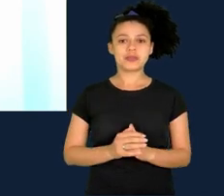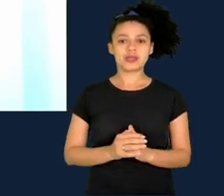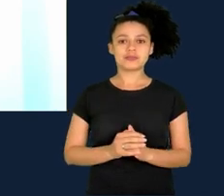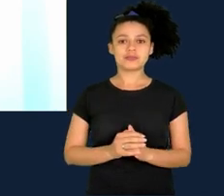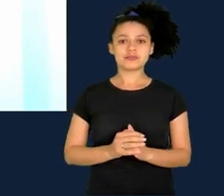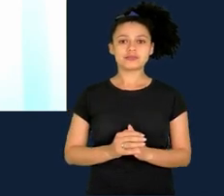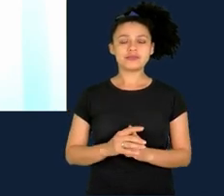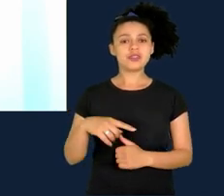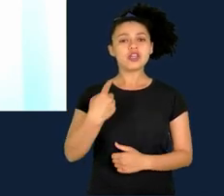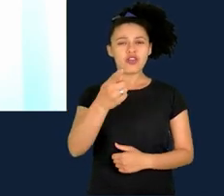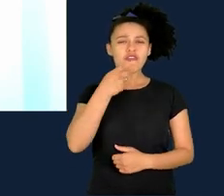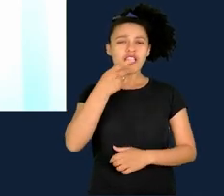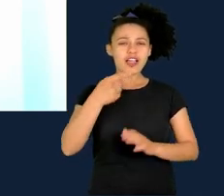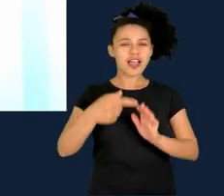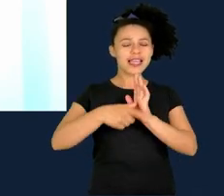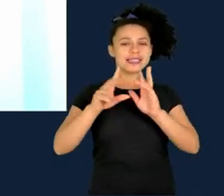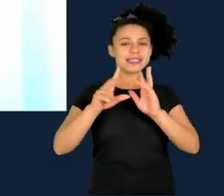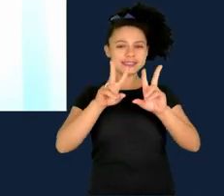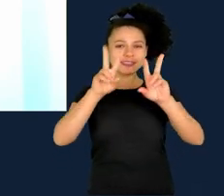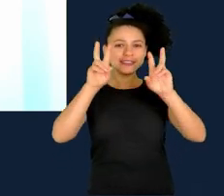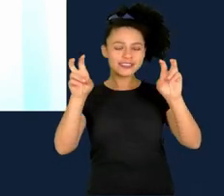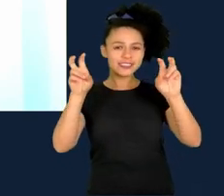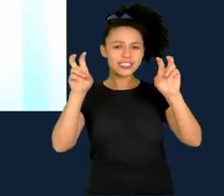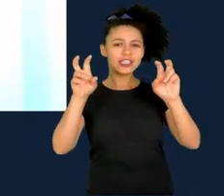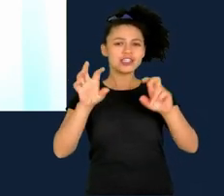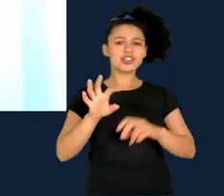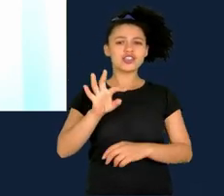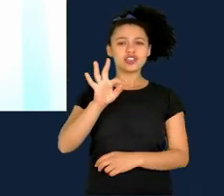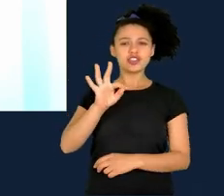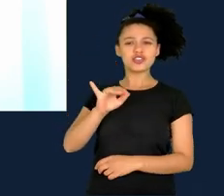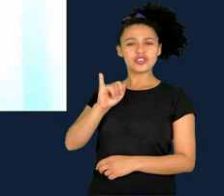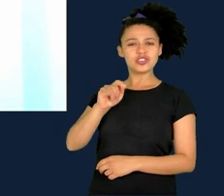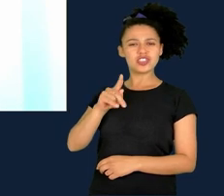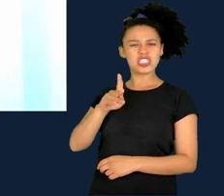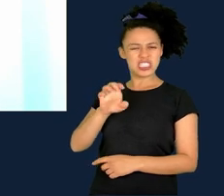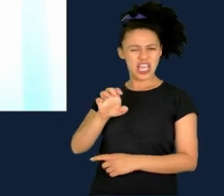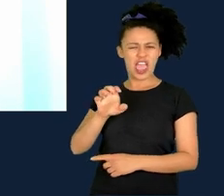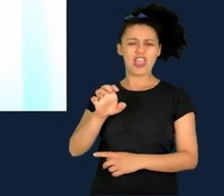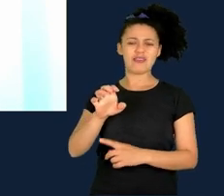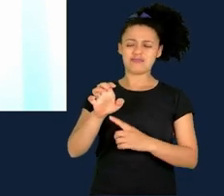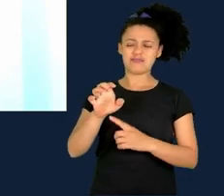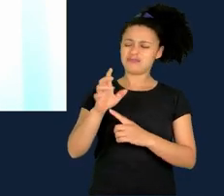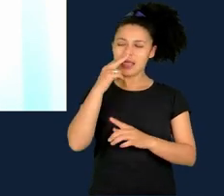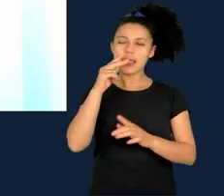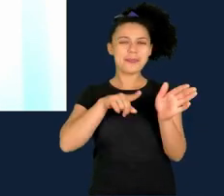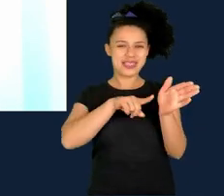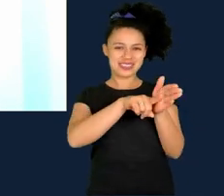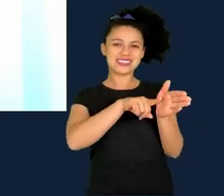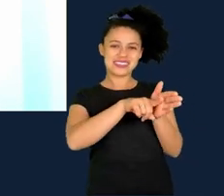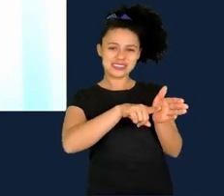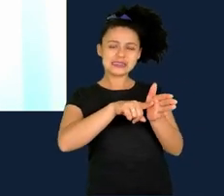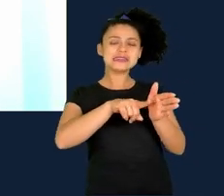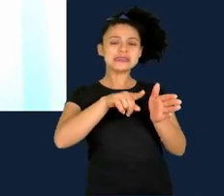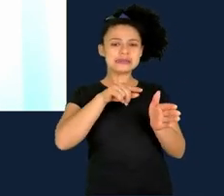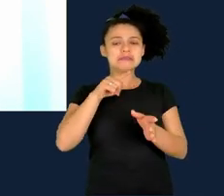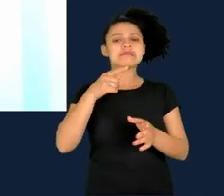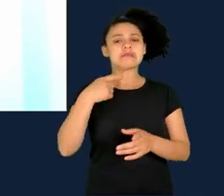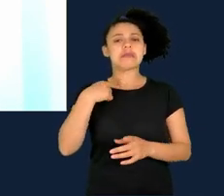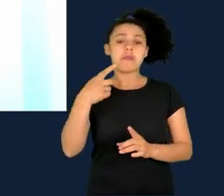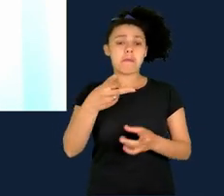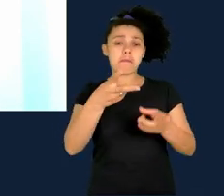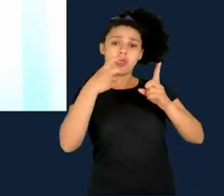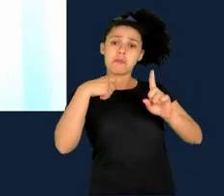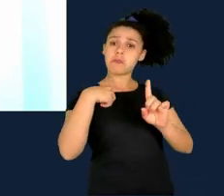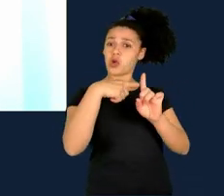Quando você falou sobre Tiquié, né? Eu acho que foi uma pesquisa bastante positiva, né,